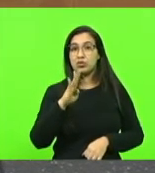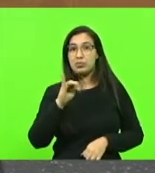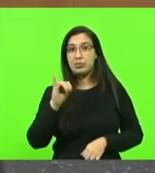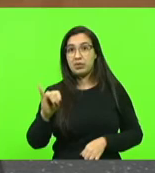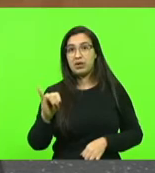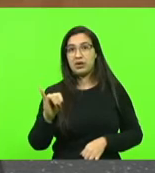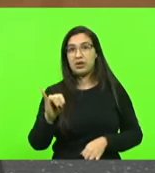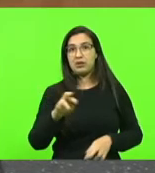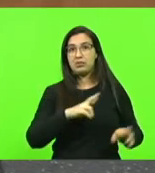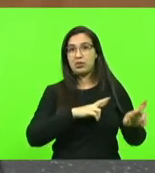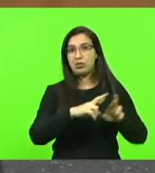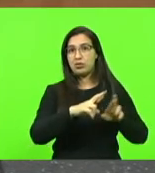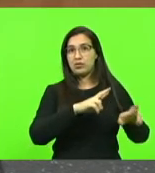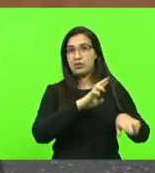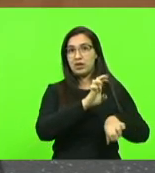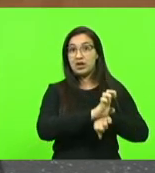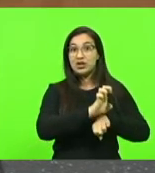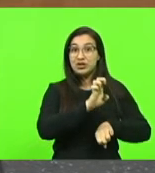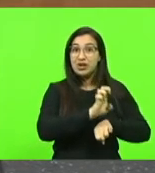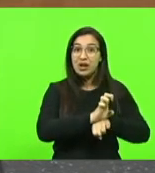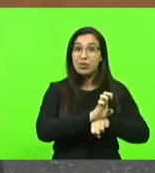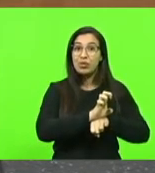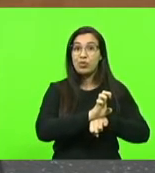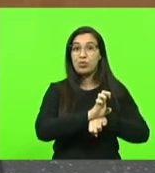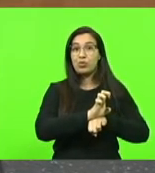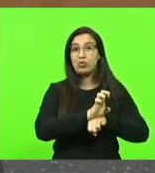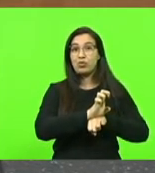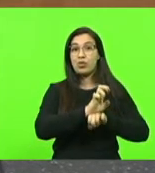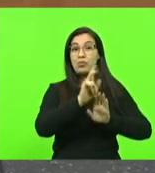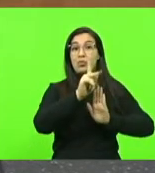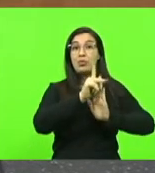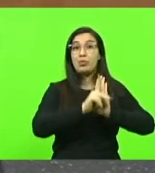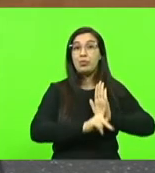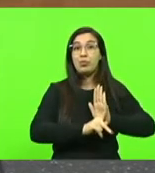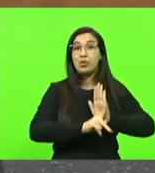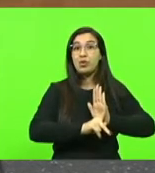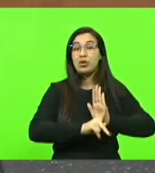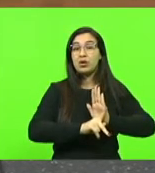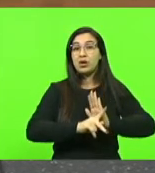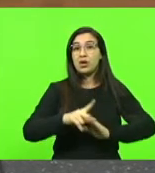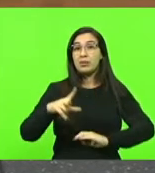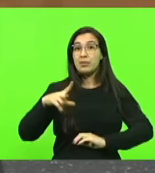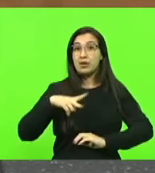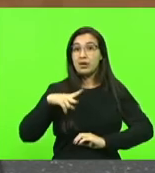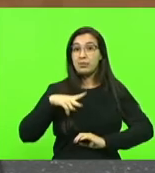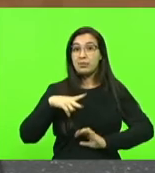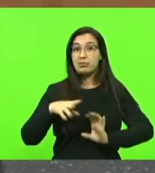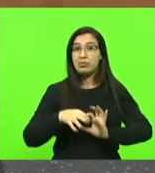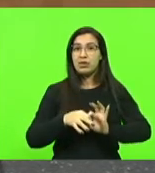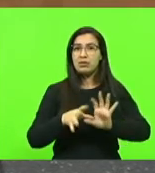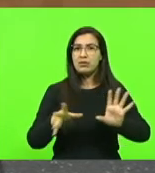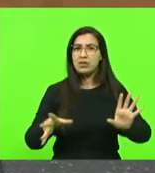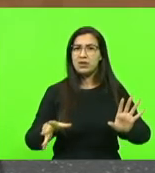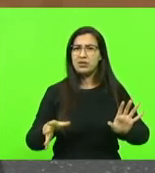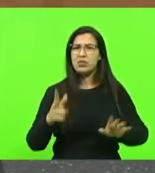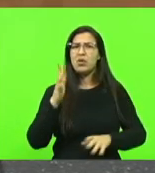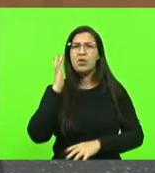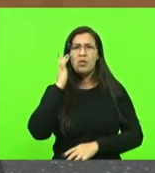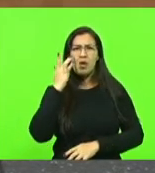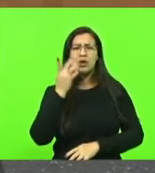rodovias estaduais para entrar num programa de concessão. E agora, me parece que ontem publica um